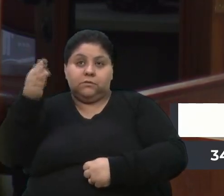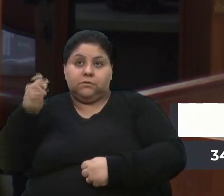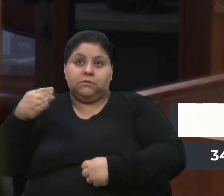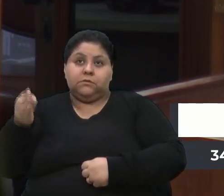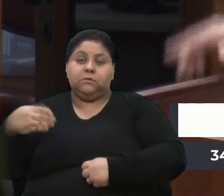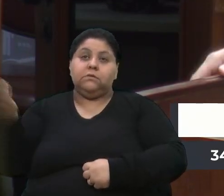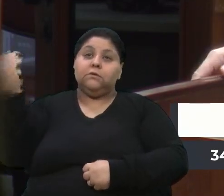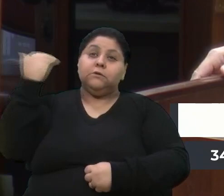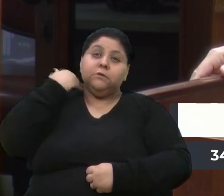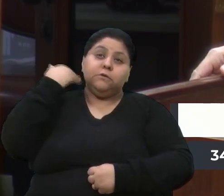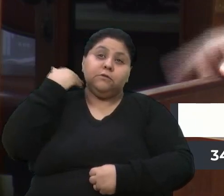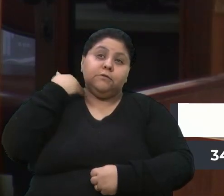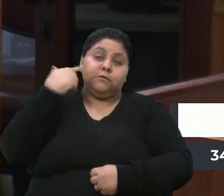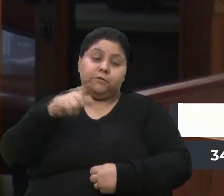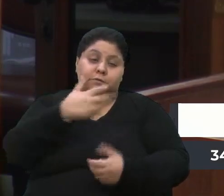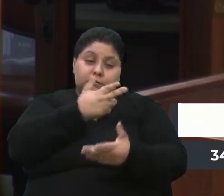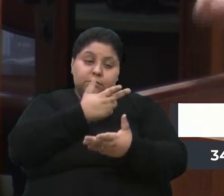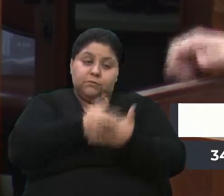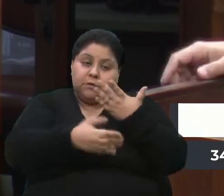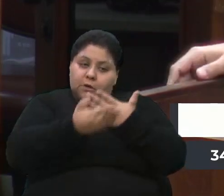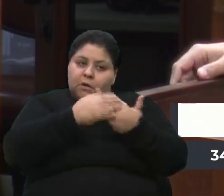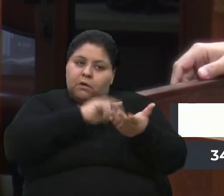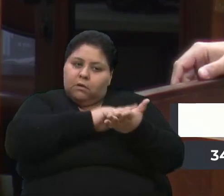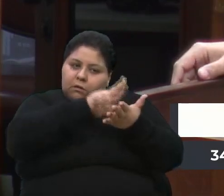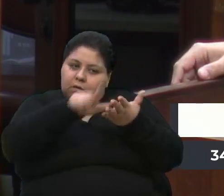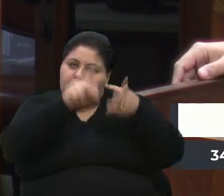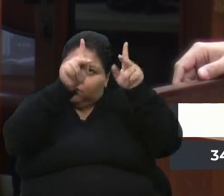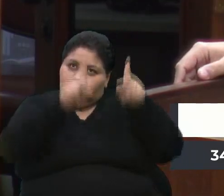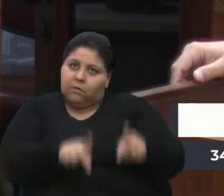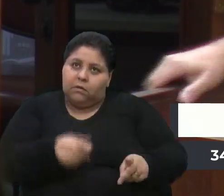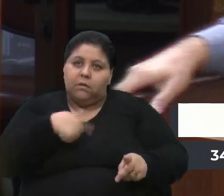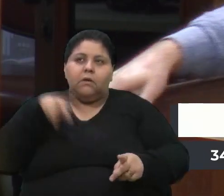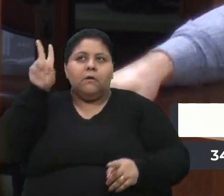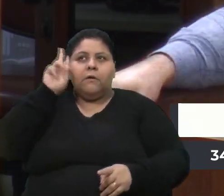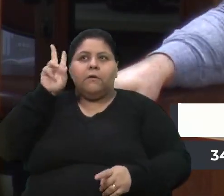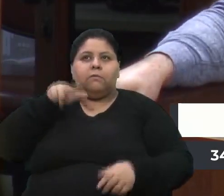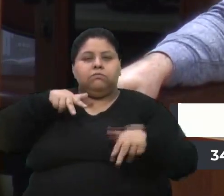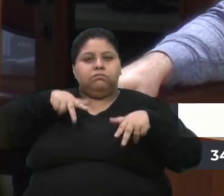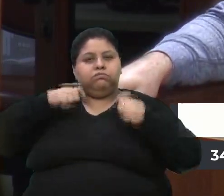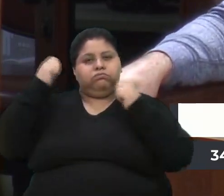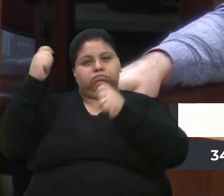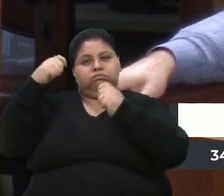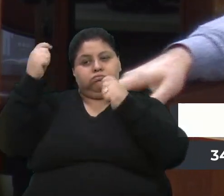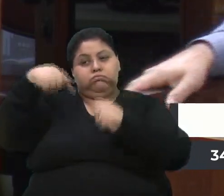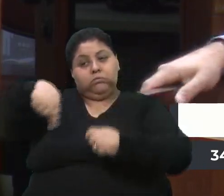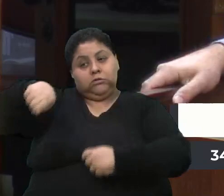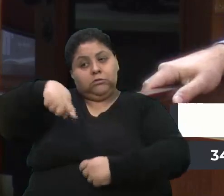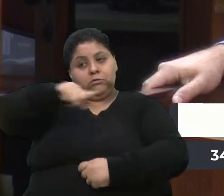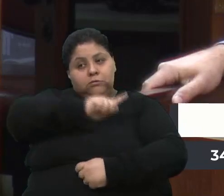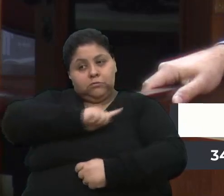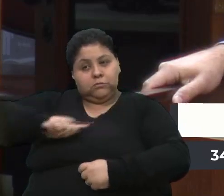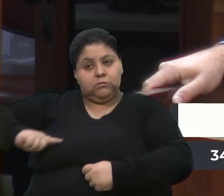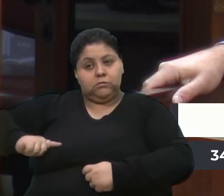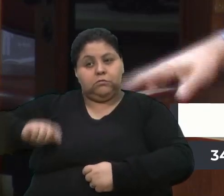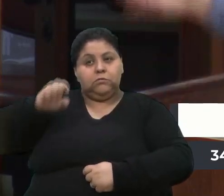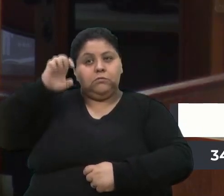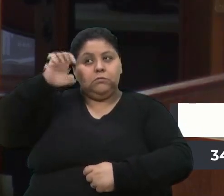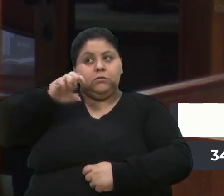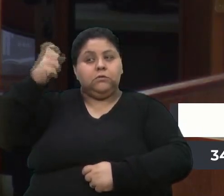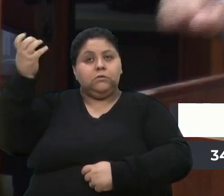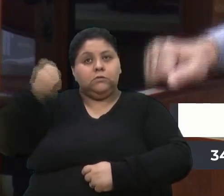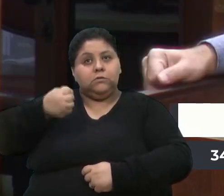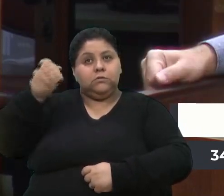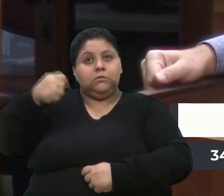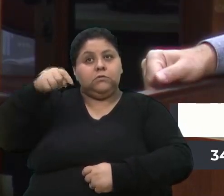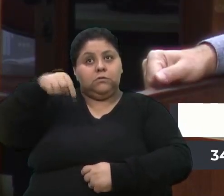de muitas pessoas. Eu lembro das manifestações do nosso governador, Eduardo Leite, aqui do estado do Rio Grande do Sul, quando